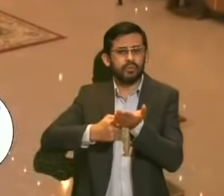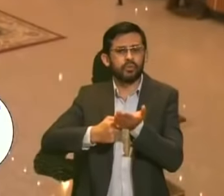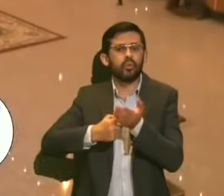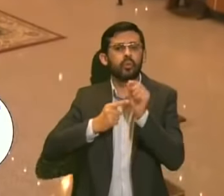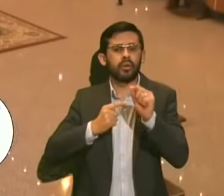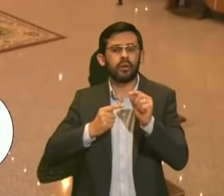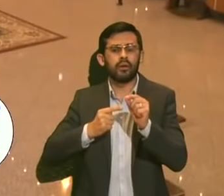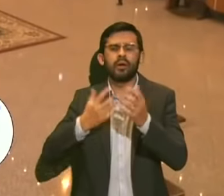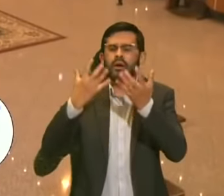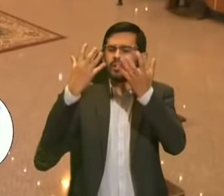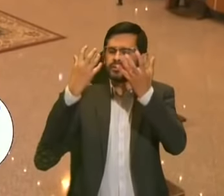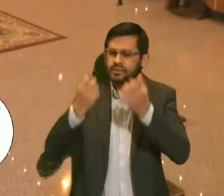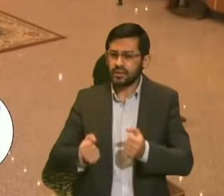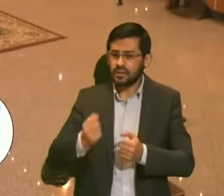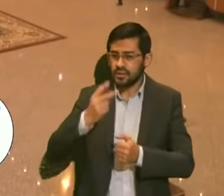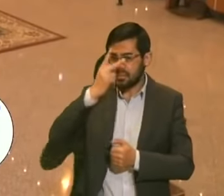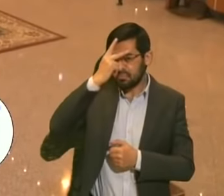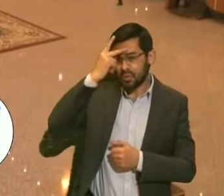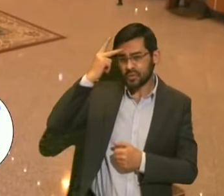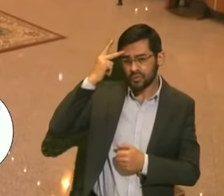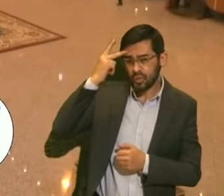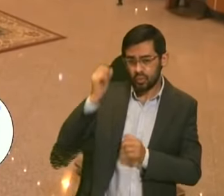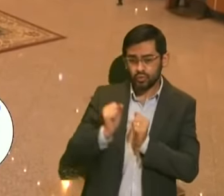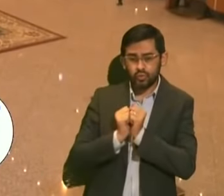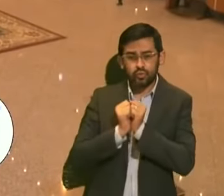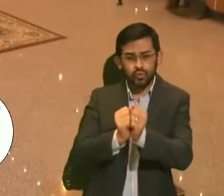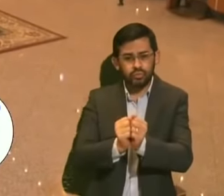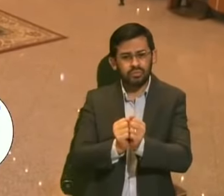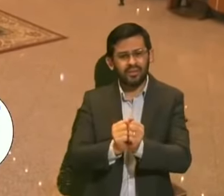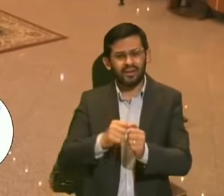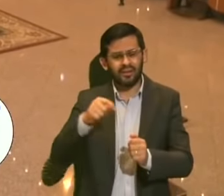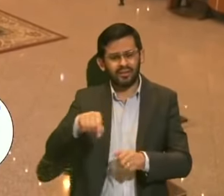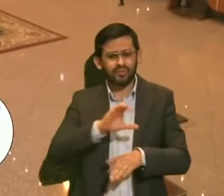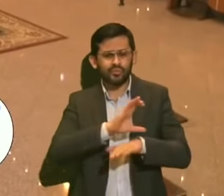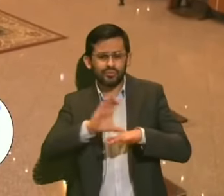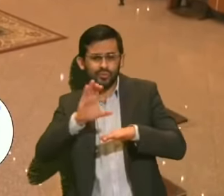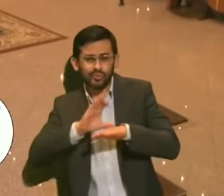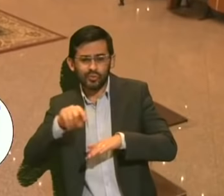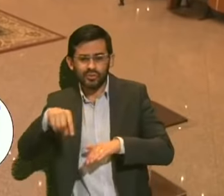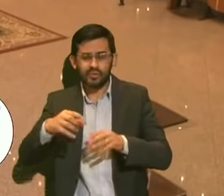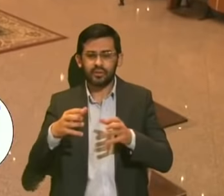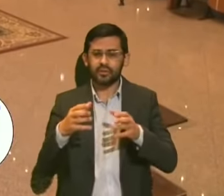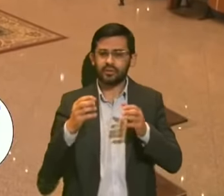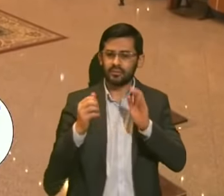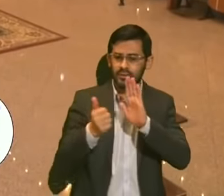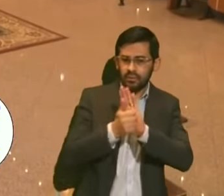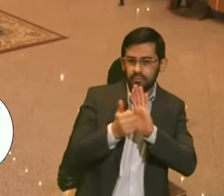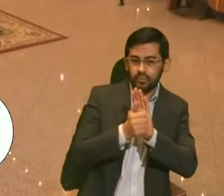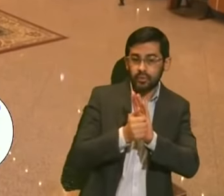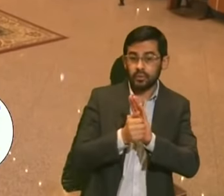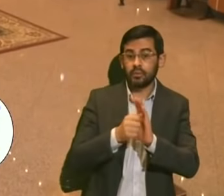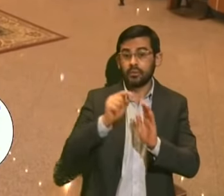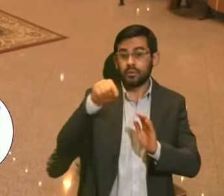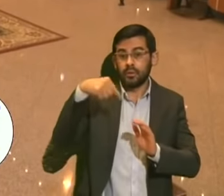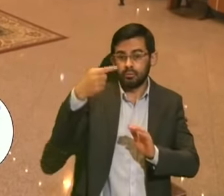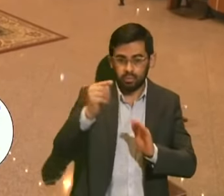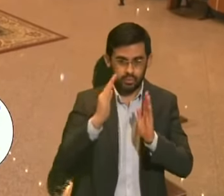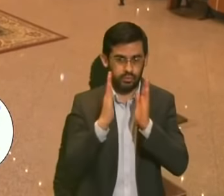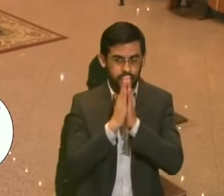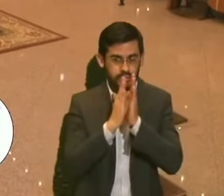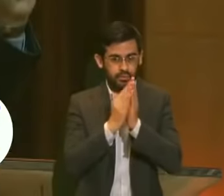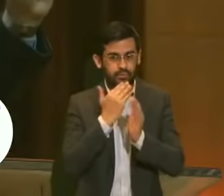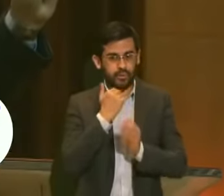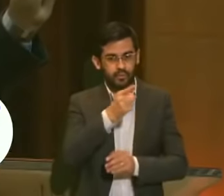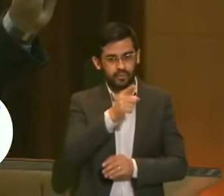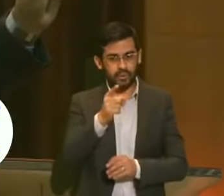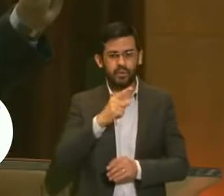gente caminhar com você através de alguns dos programas que a igreja tem. Por isso, depois dessa oração, eu vou pedir